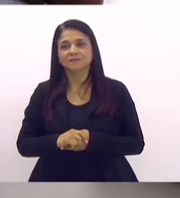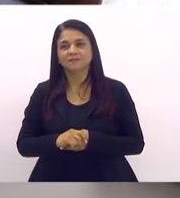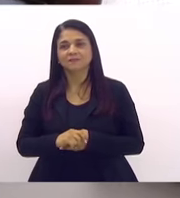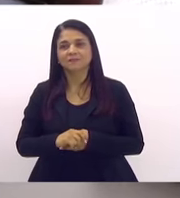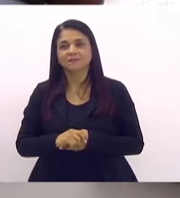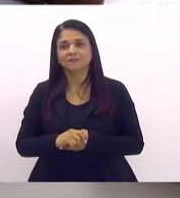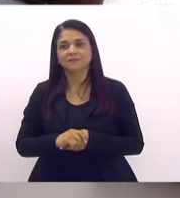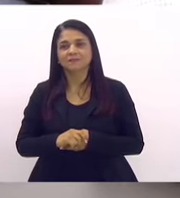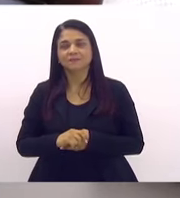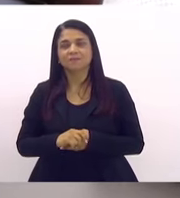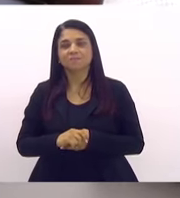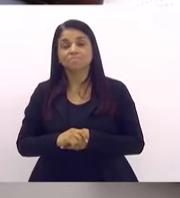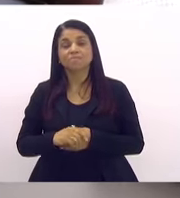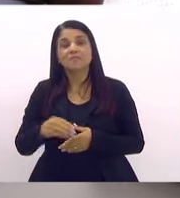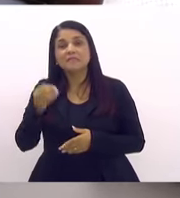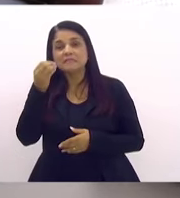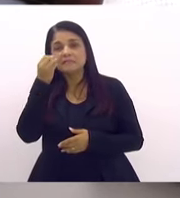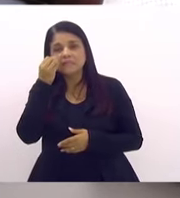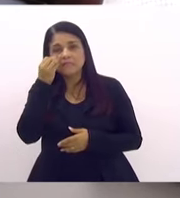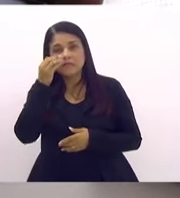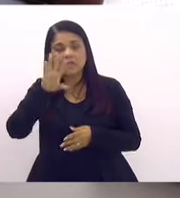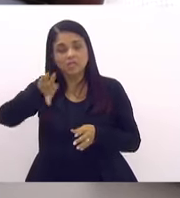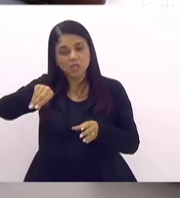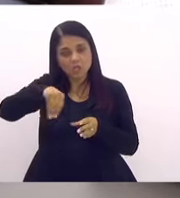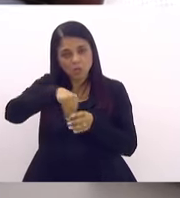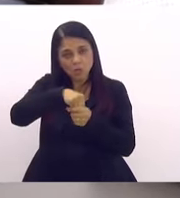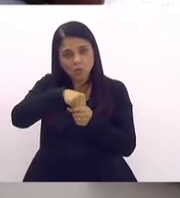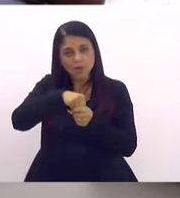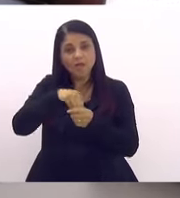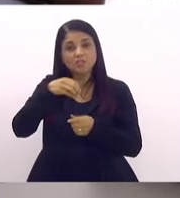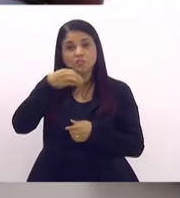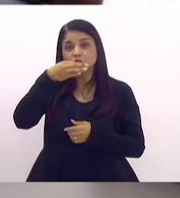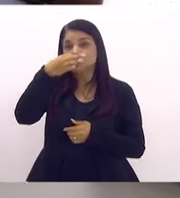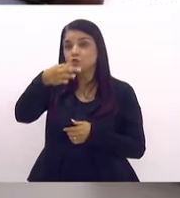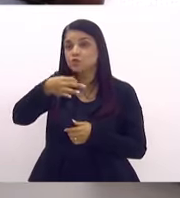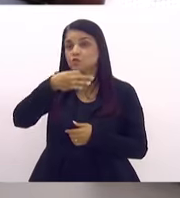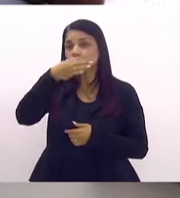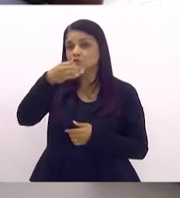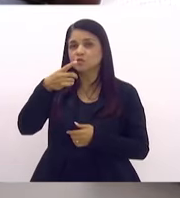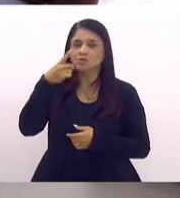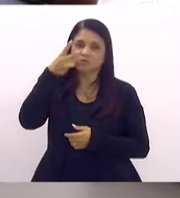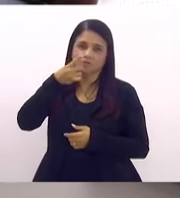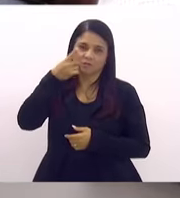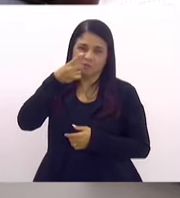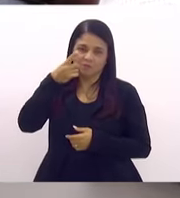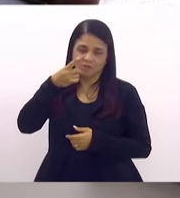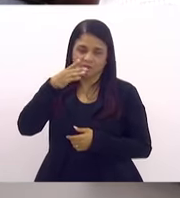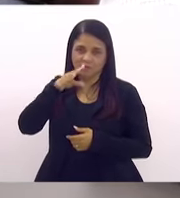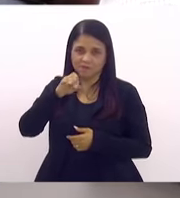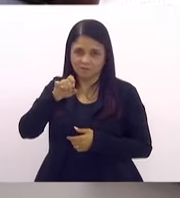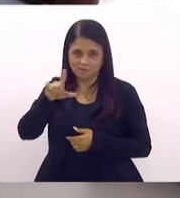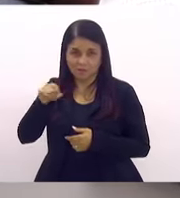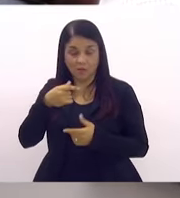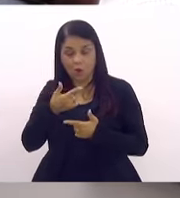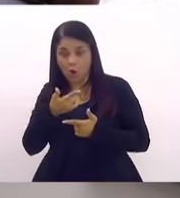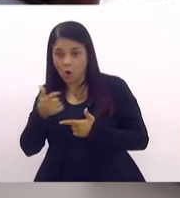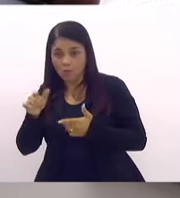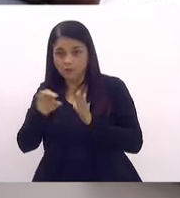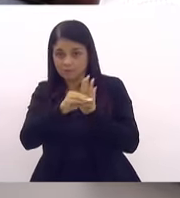é para realmente tentar incorporar a sugestão da deputada Célia. Outras emendas da deputada